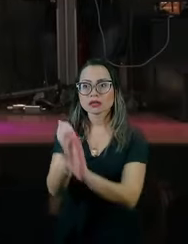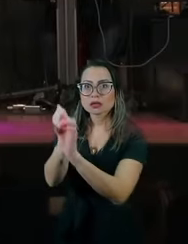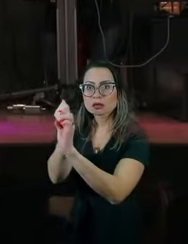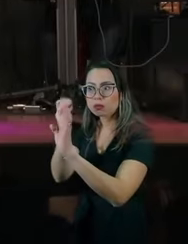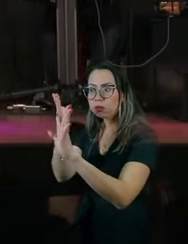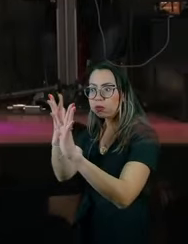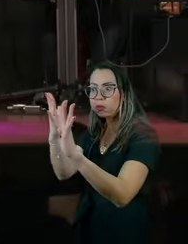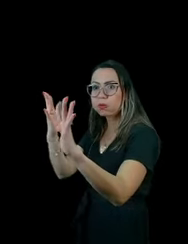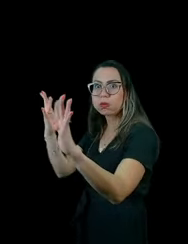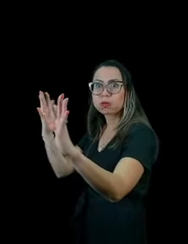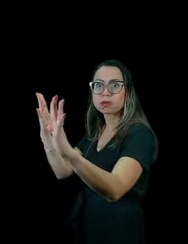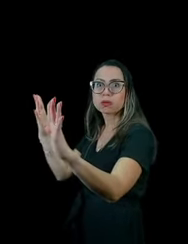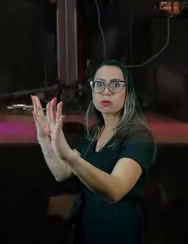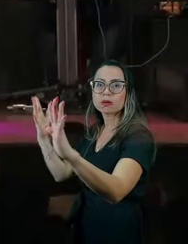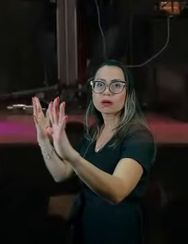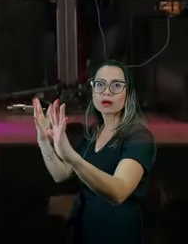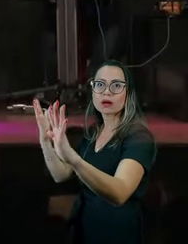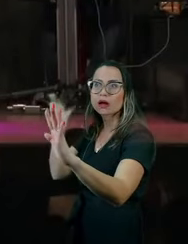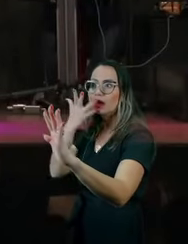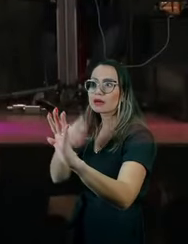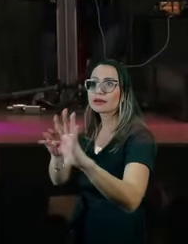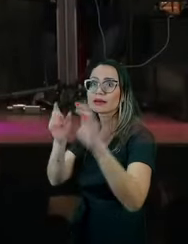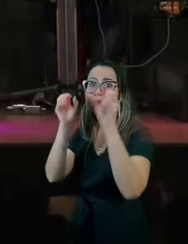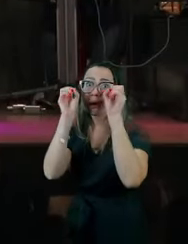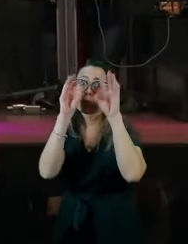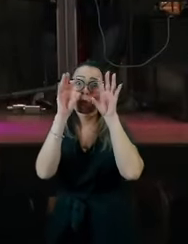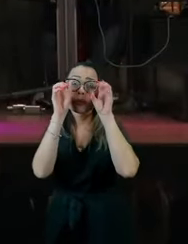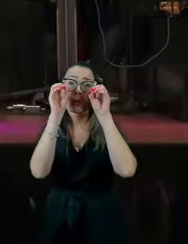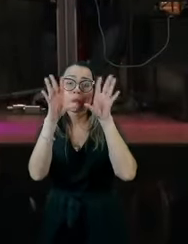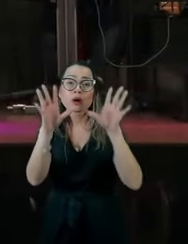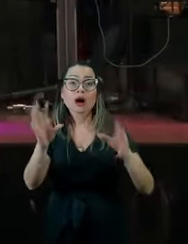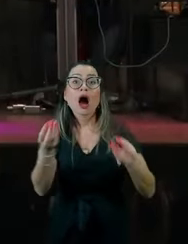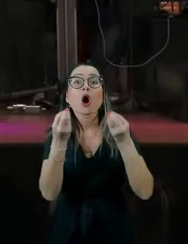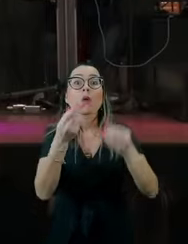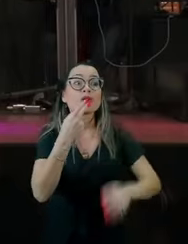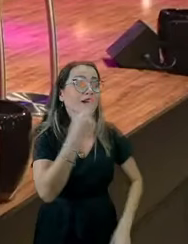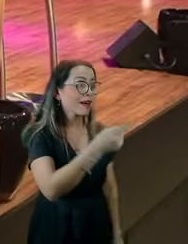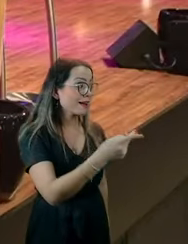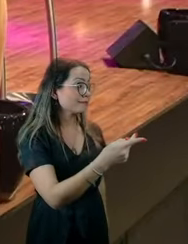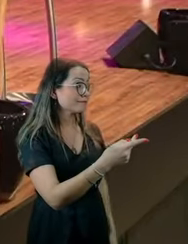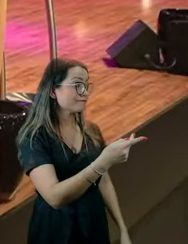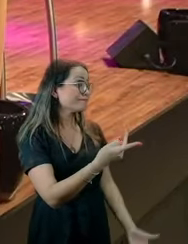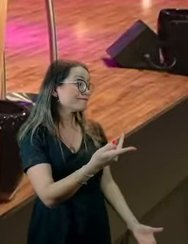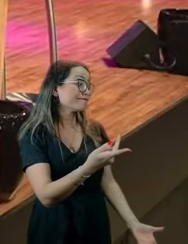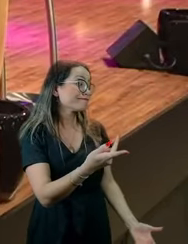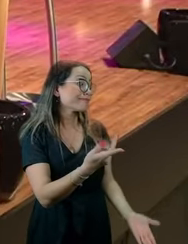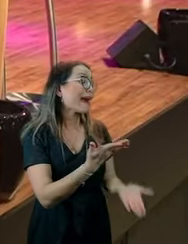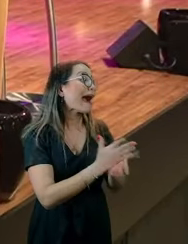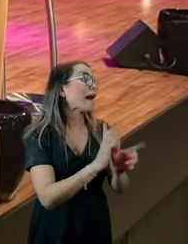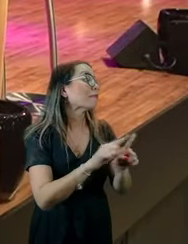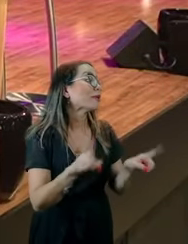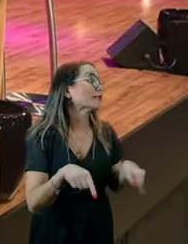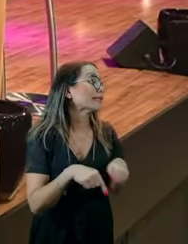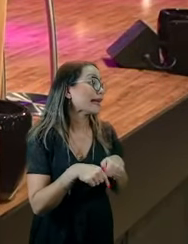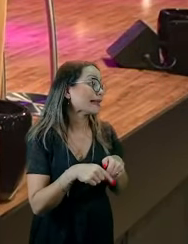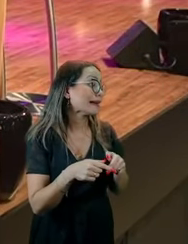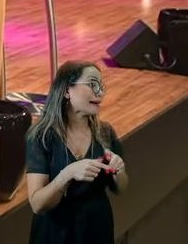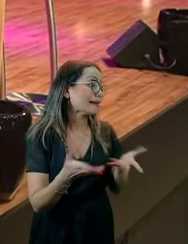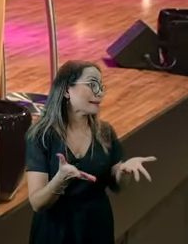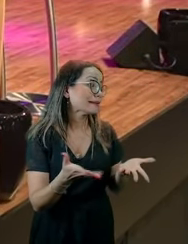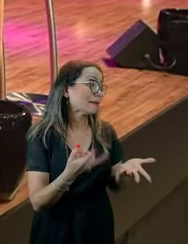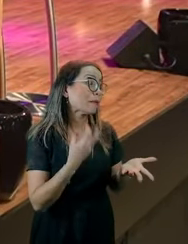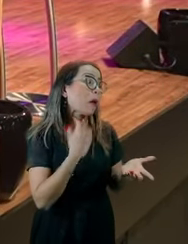enorme, as crianças com os olhos brilhando para entrar. Como que eu digo para aquela criança, não tem mais lugar para você entrar? Eu como